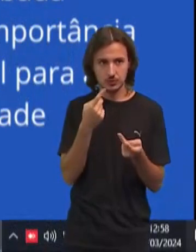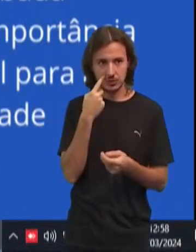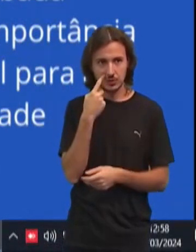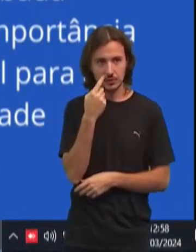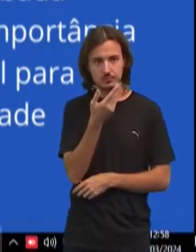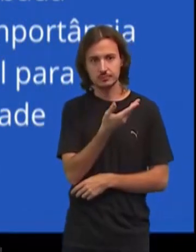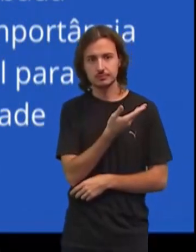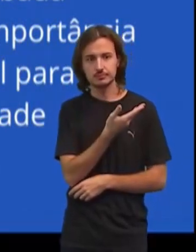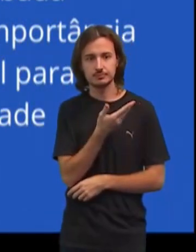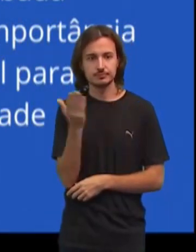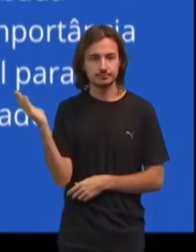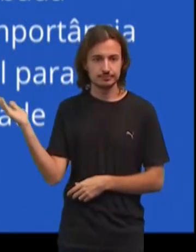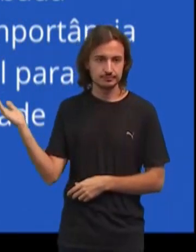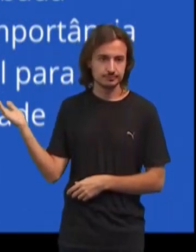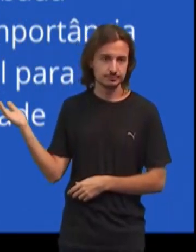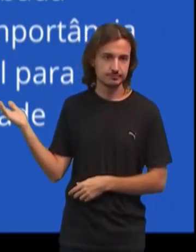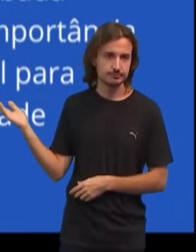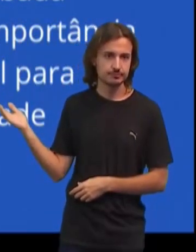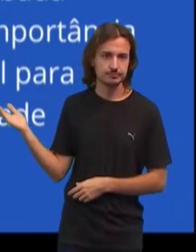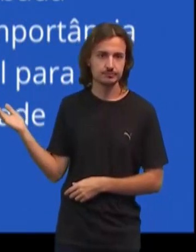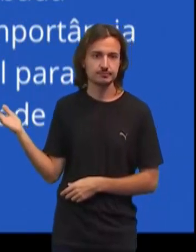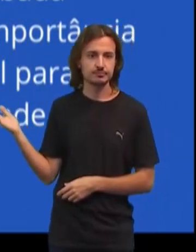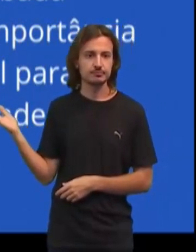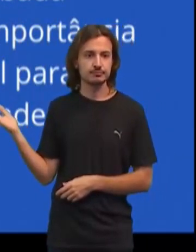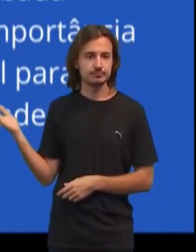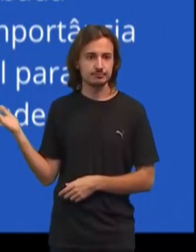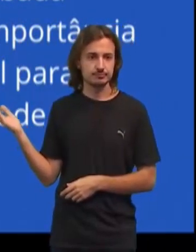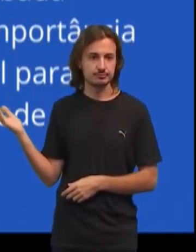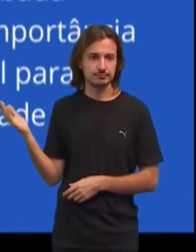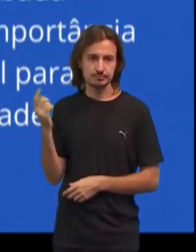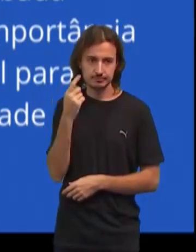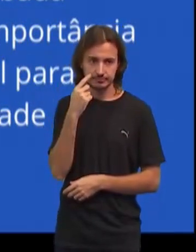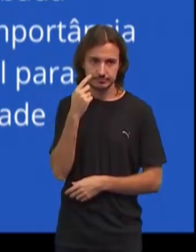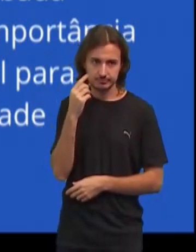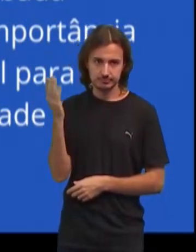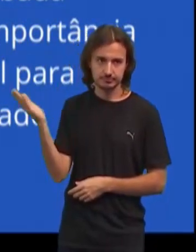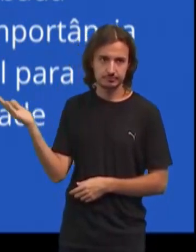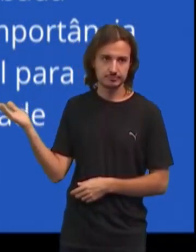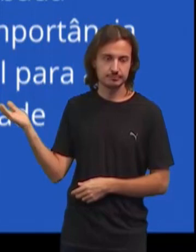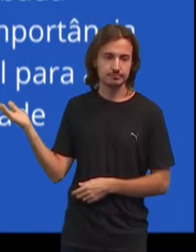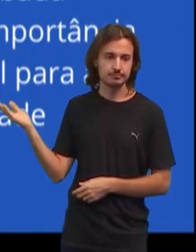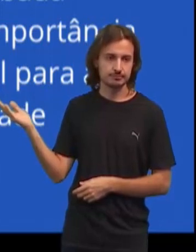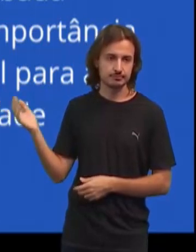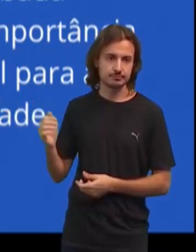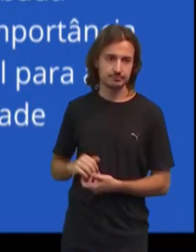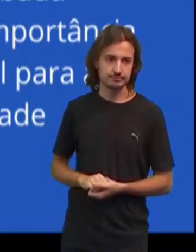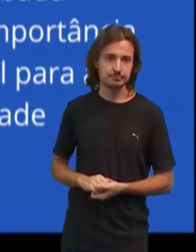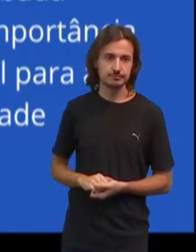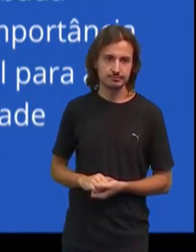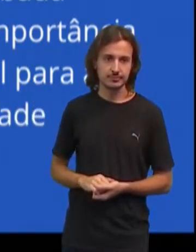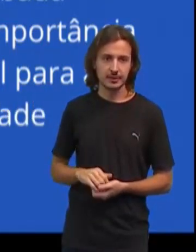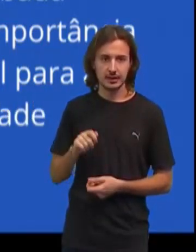Isso, gente, todos conhecem, né? É a Associação Cultural e Beneficente